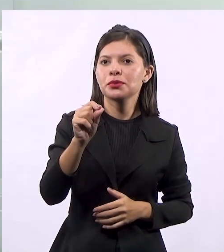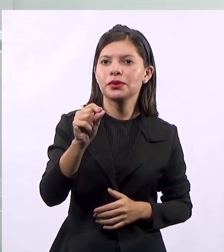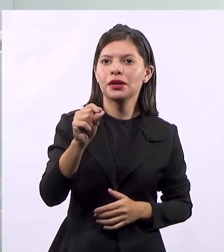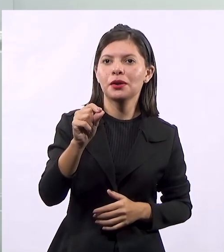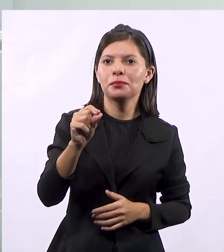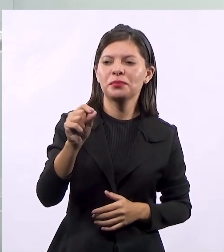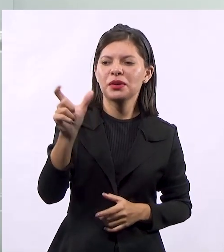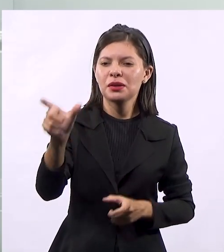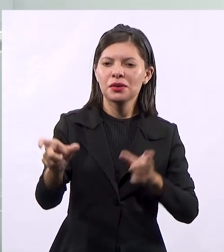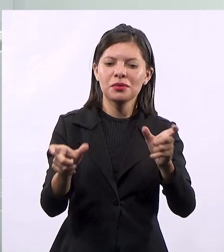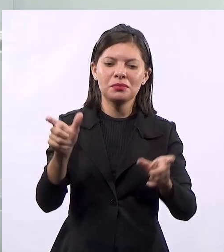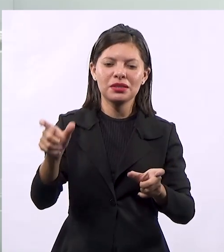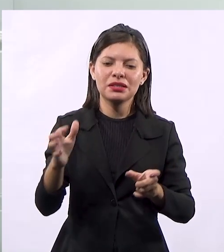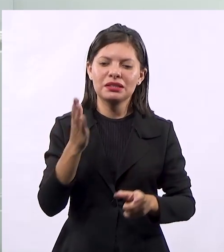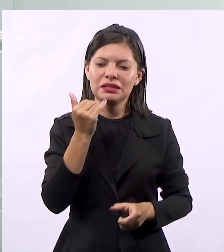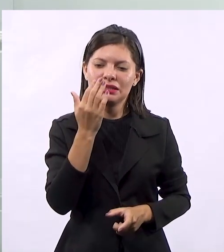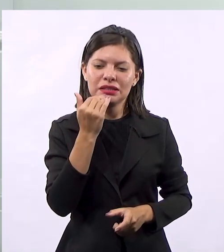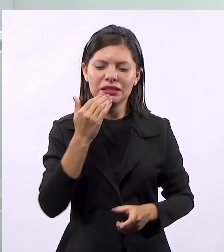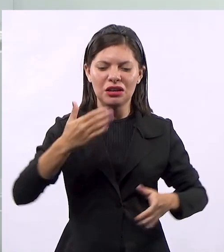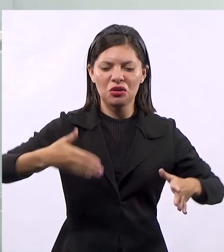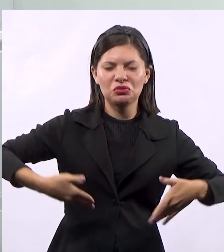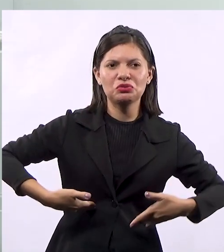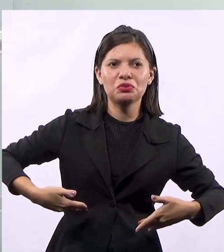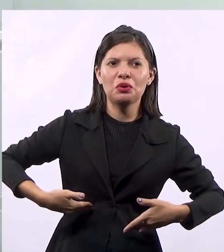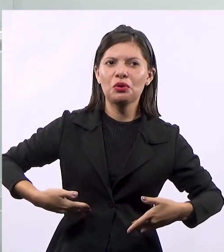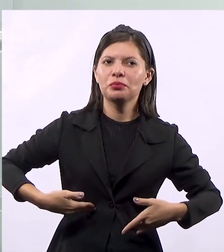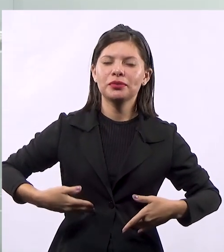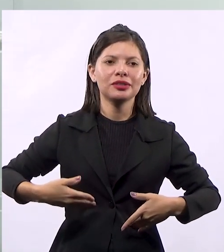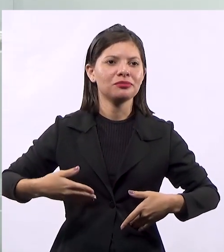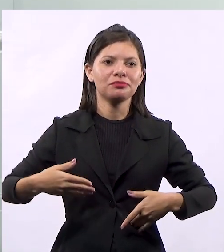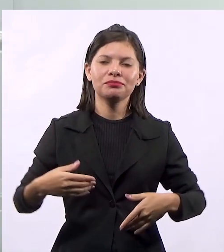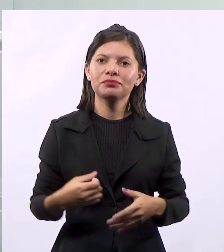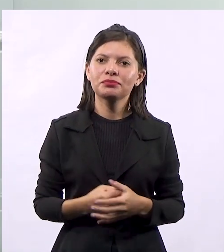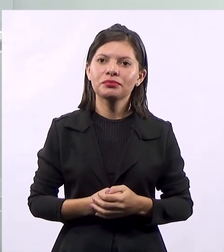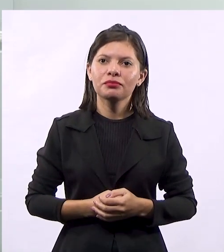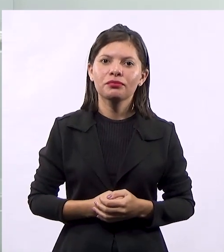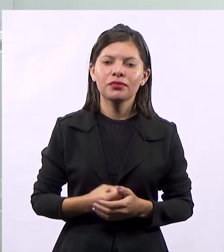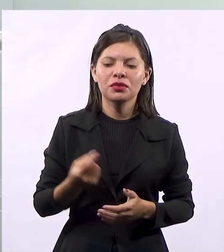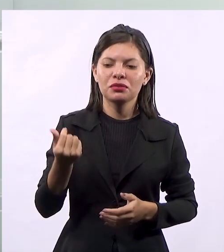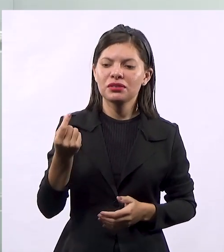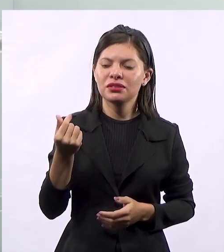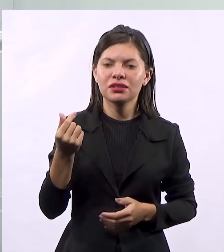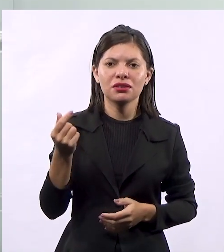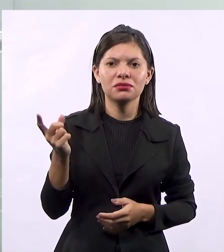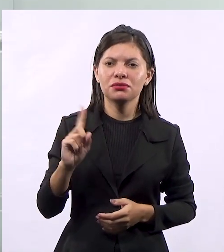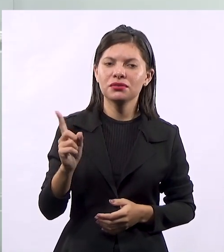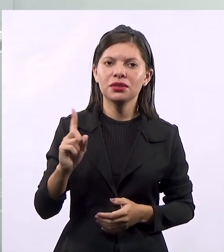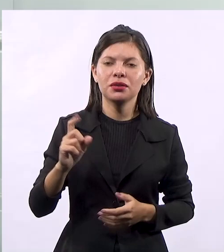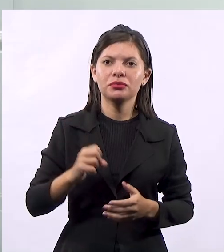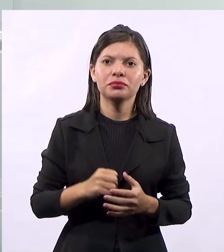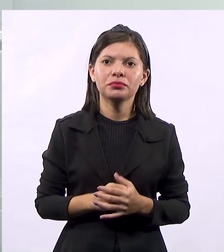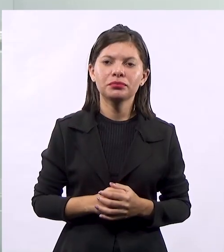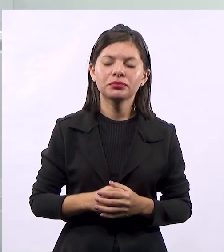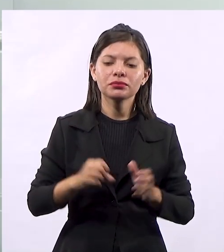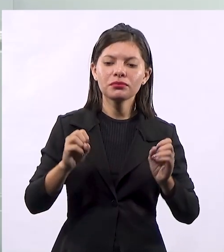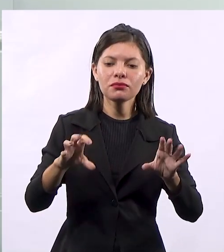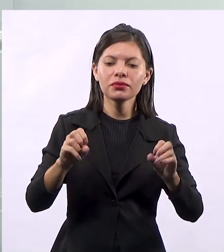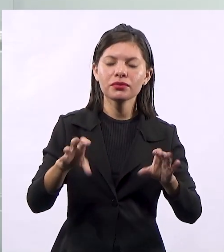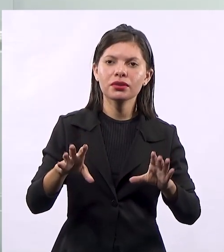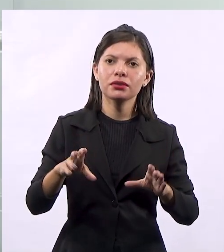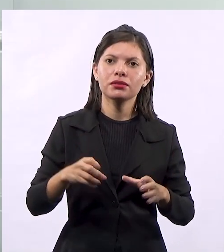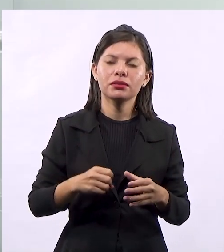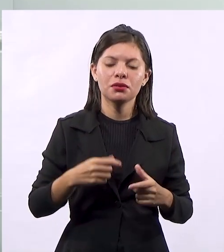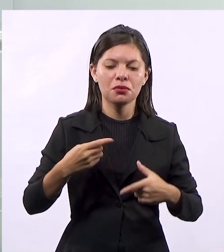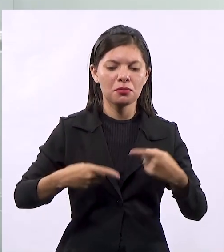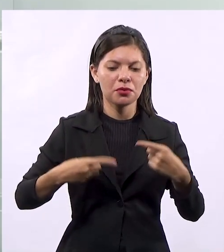pessoas que não estão alimentadas ou que acessam a educação não têm condições de adquirir os materiais, de se alimentar.